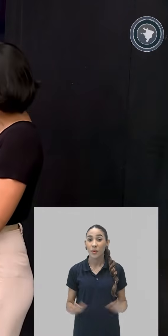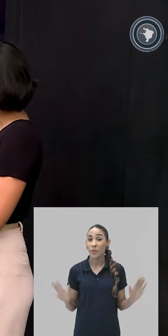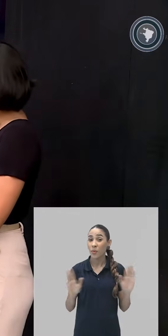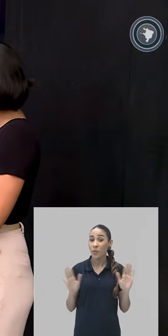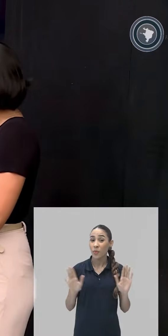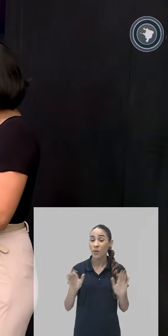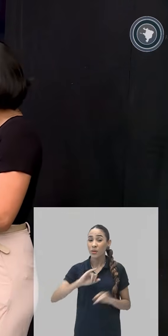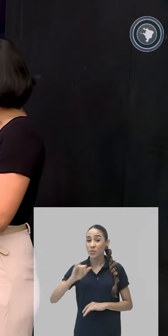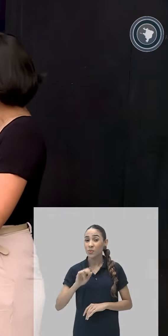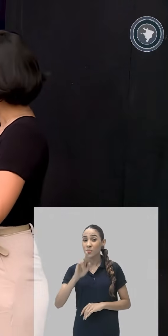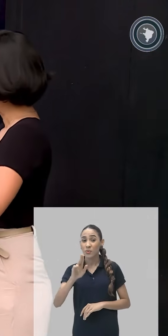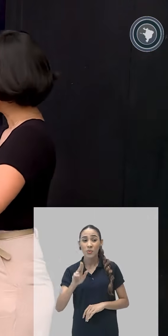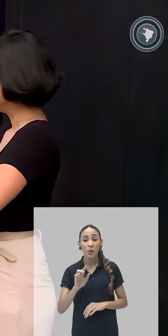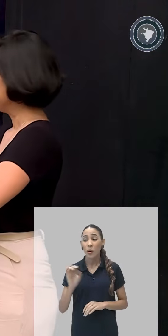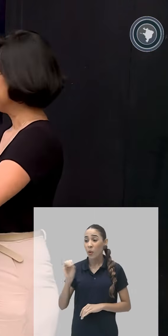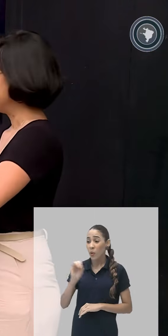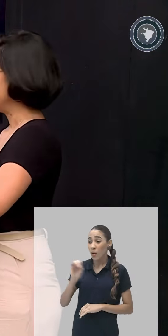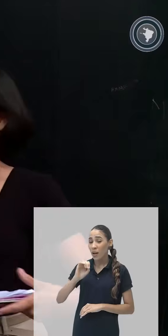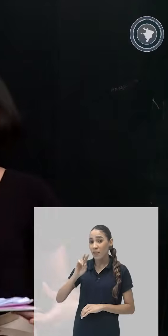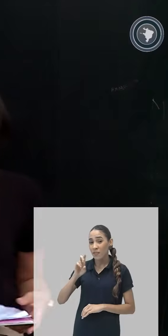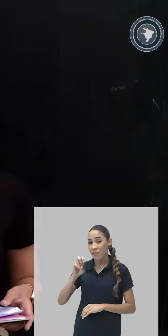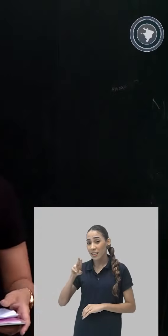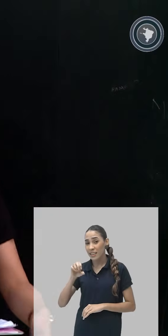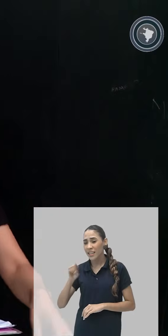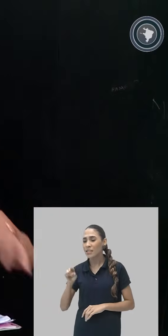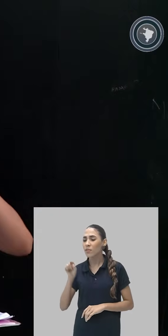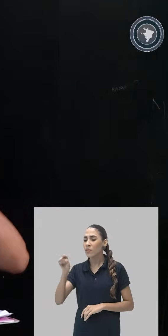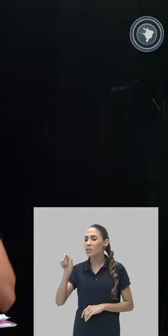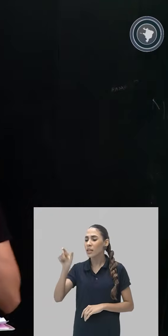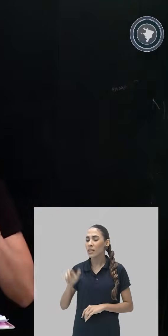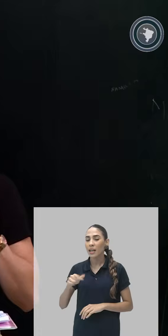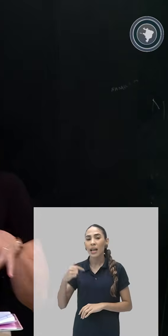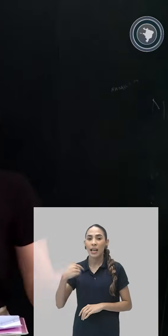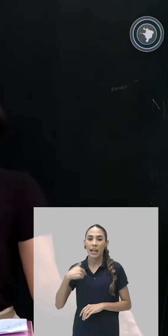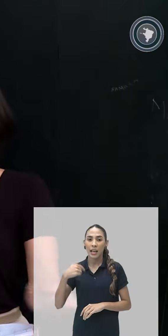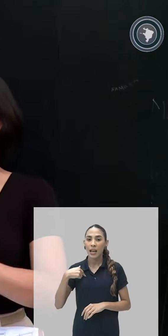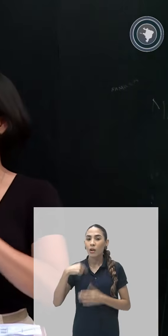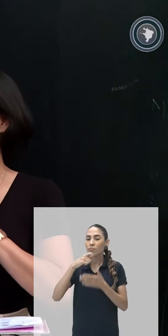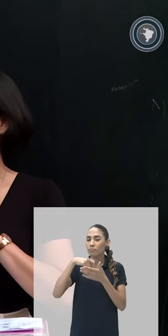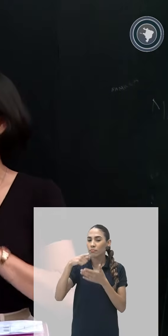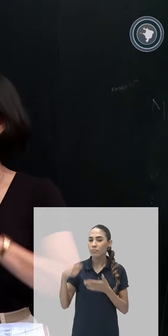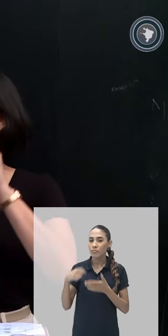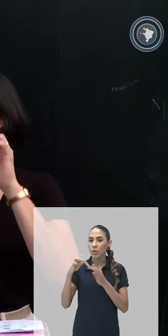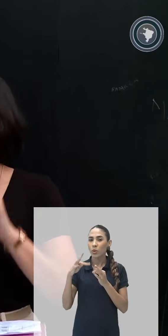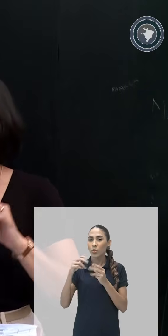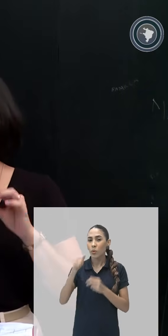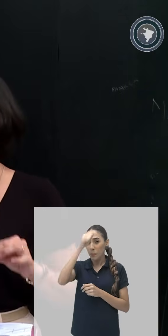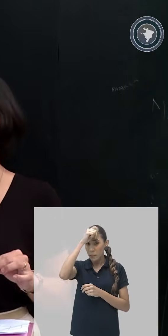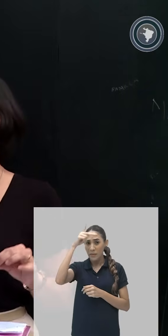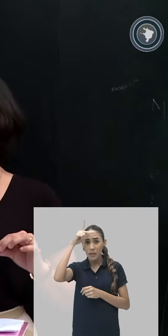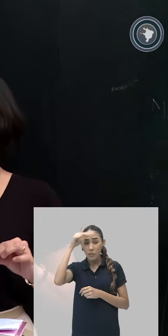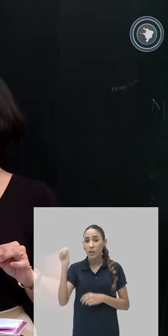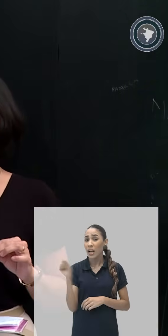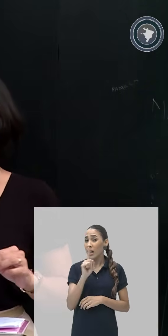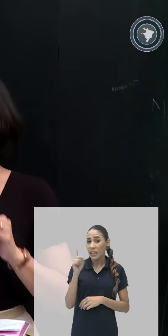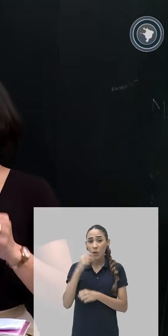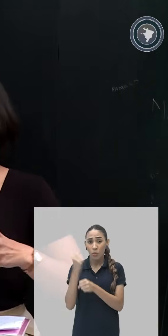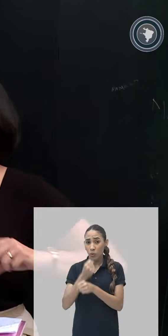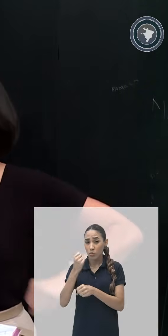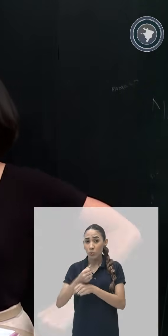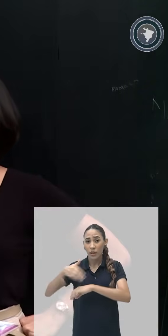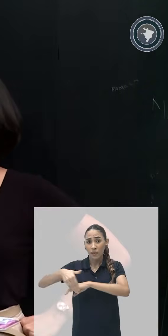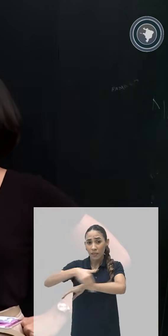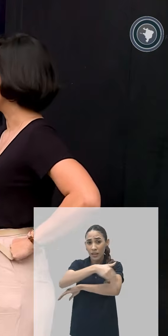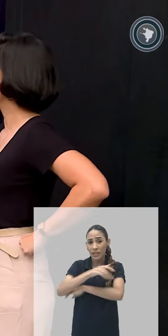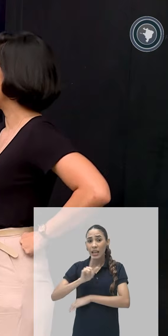Oi, Ju! Oi, Vanessa, o que você tá fazendo aí? Mano, eu tô fazendo um abaixo-assinado pra prefeitura não construir uma avenida no